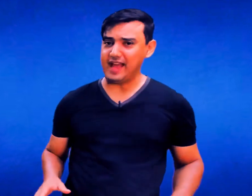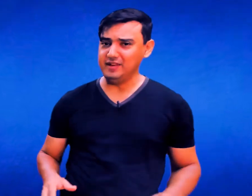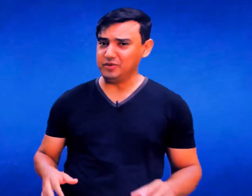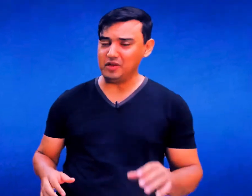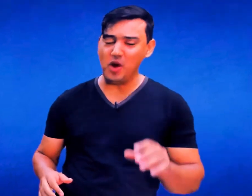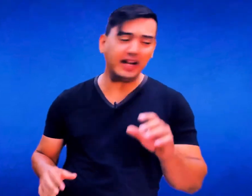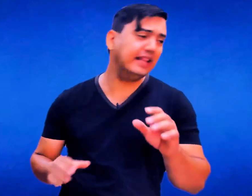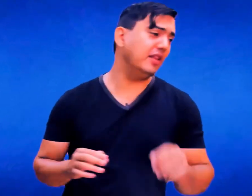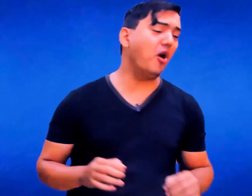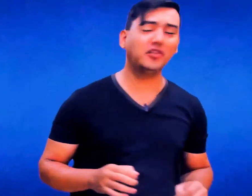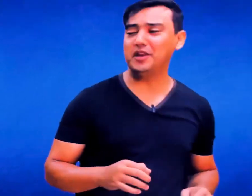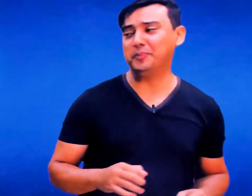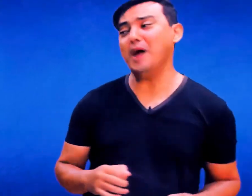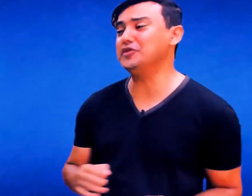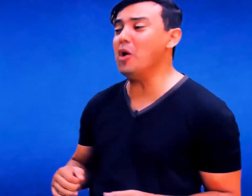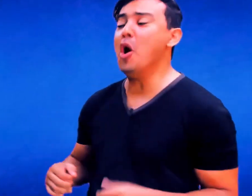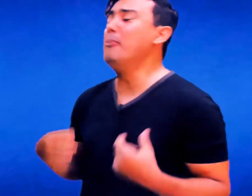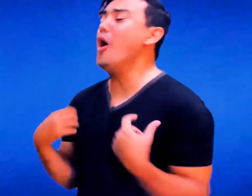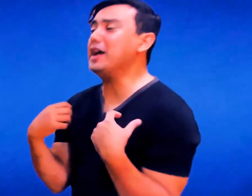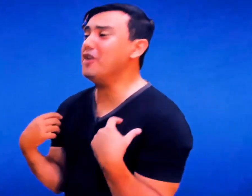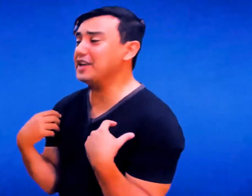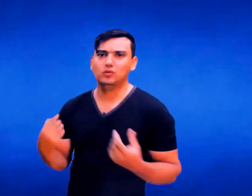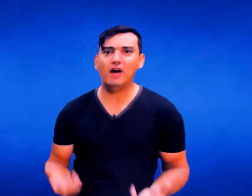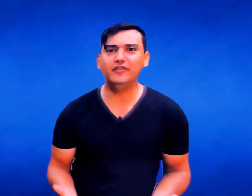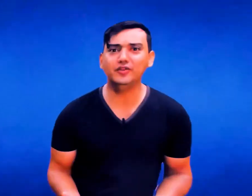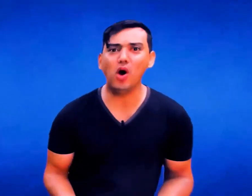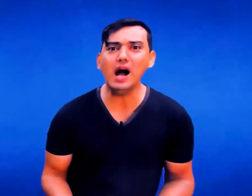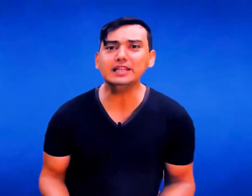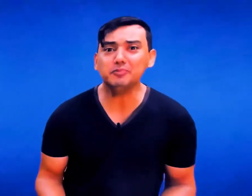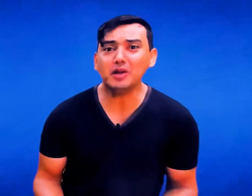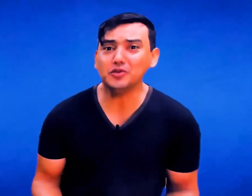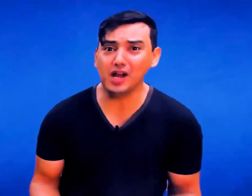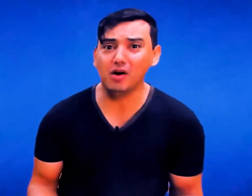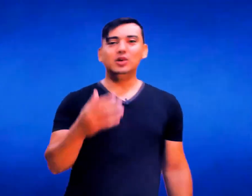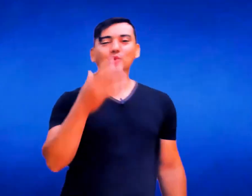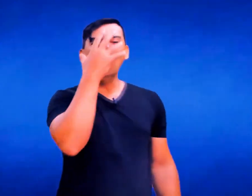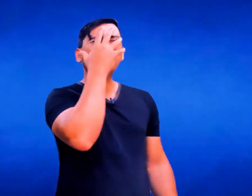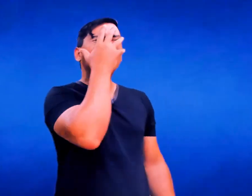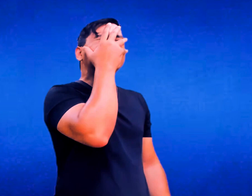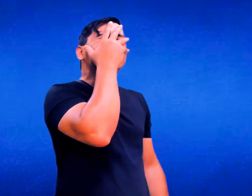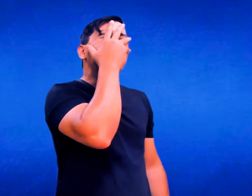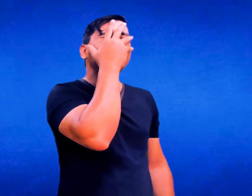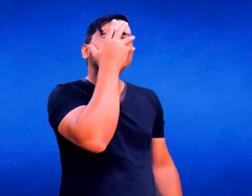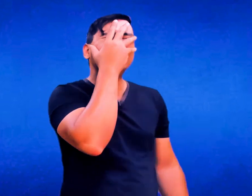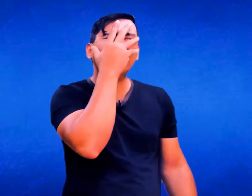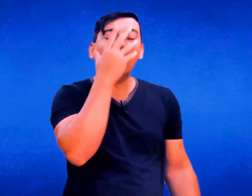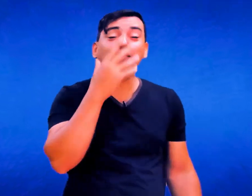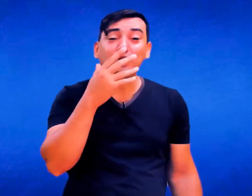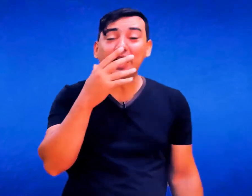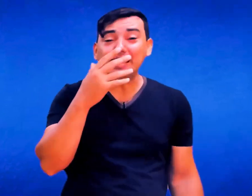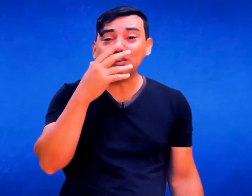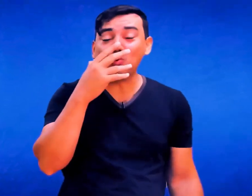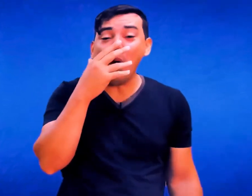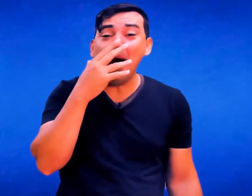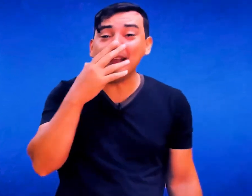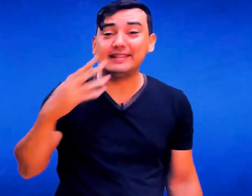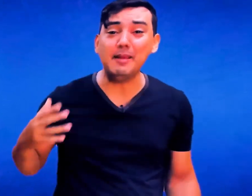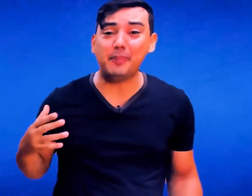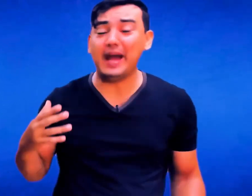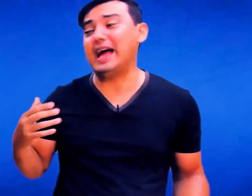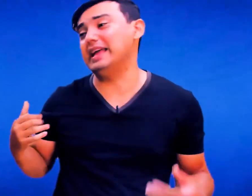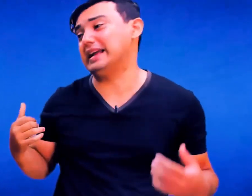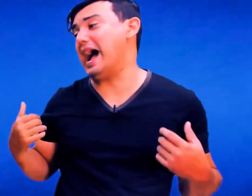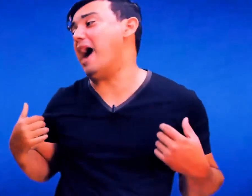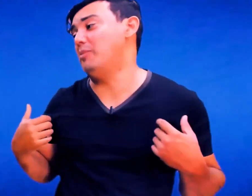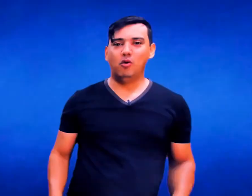Não, isso aí não tem, eu não acredito um negócio desse. Produção, por que você não avisou antes, produção? Eu nunca tinha imaginado um negócio desse, como